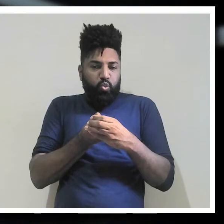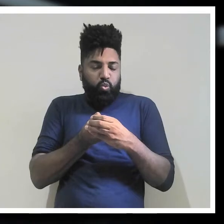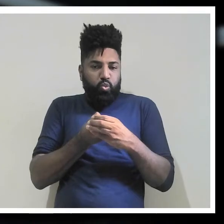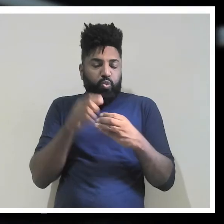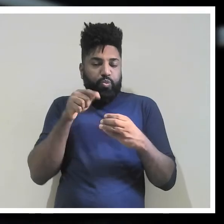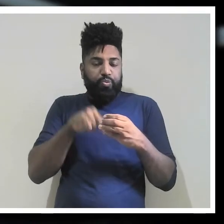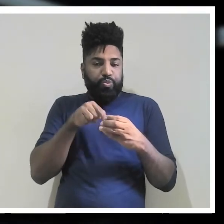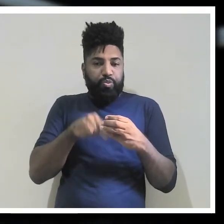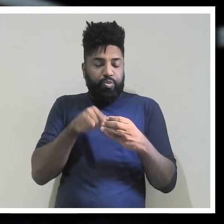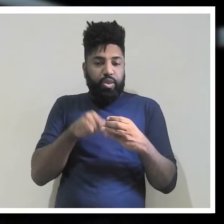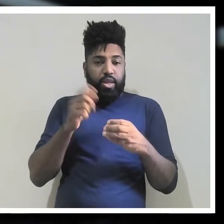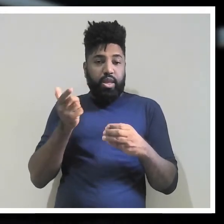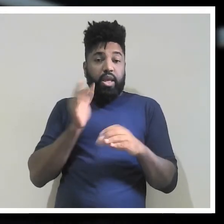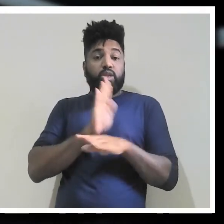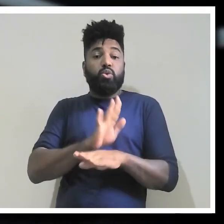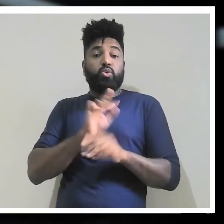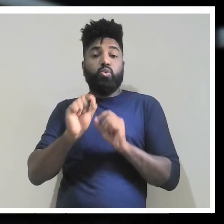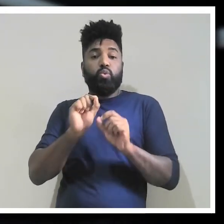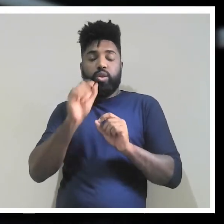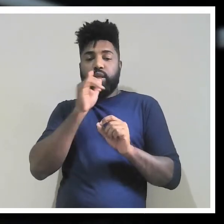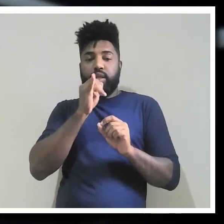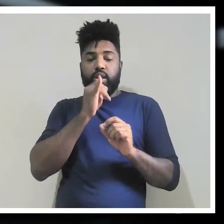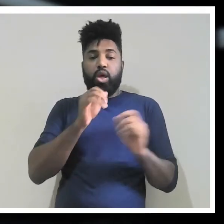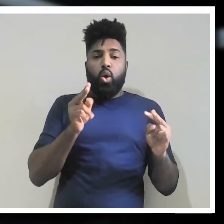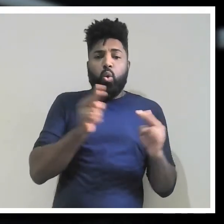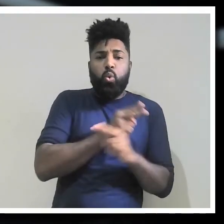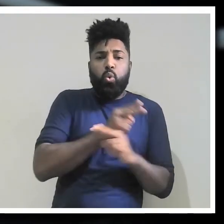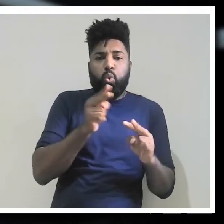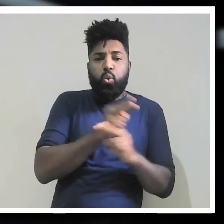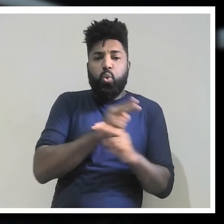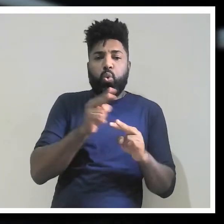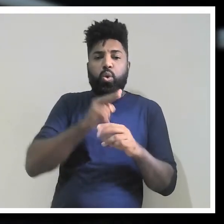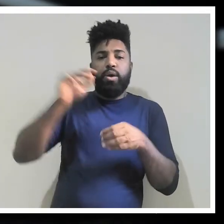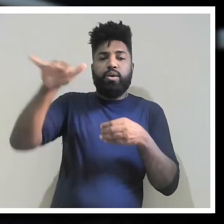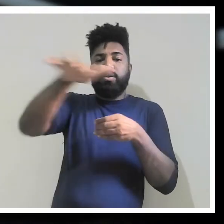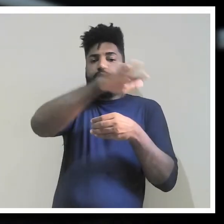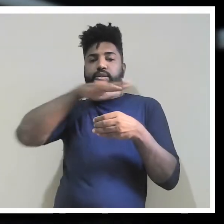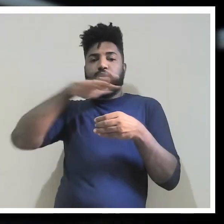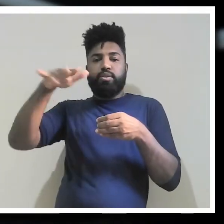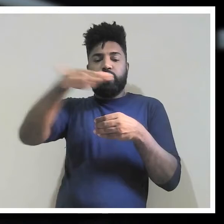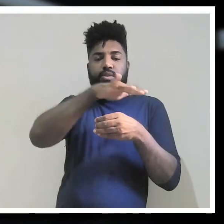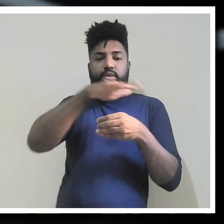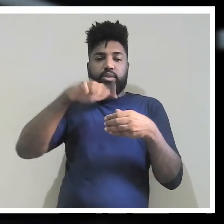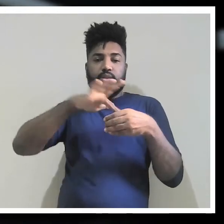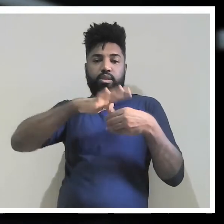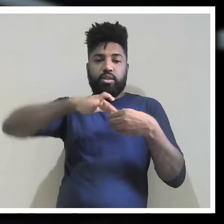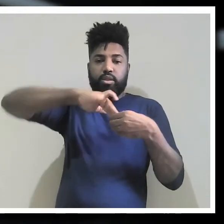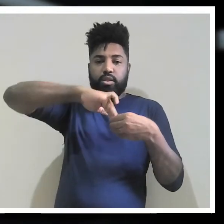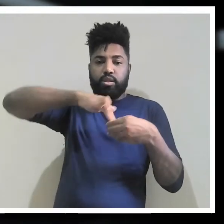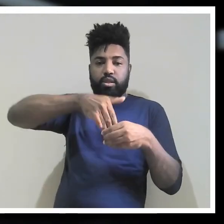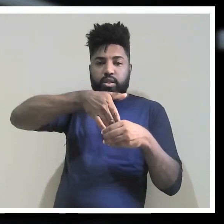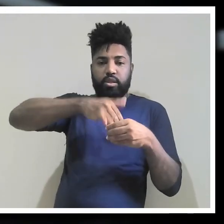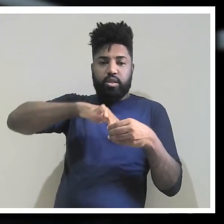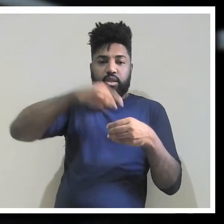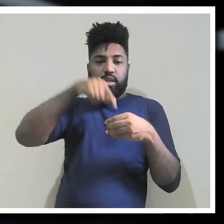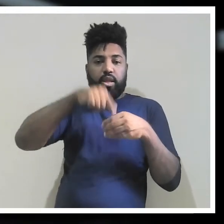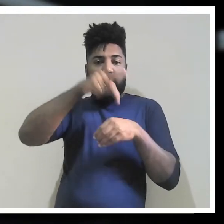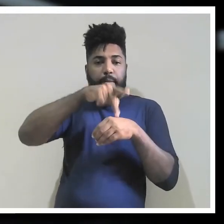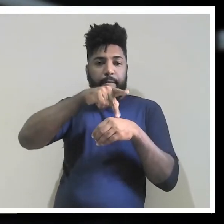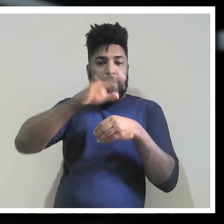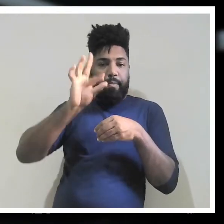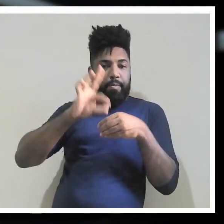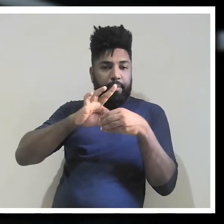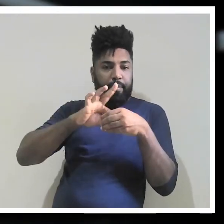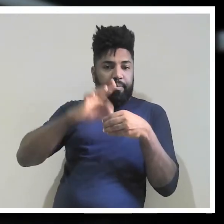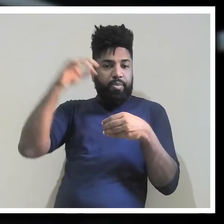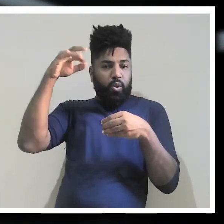a vácuo é porque a corrente de ar que se forma entre a atmosfera e o filtro, passando pelos nossos cristais, ela ajuda bastante